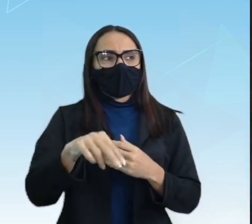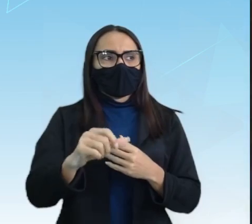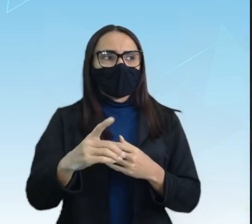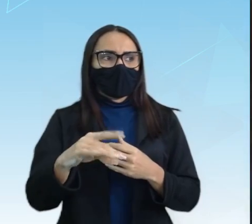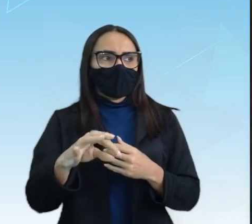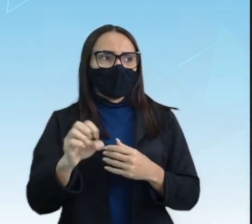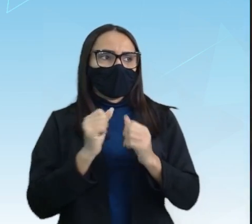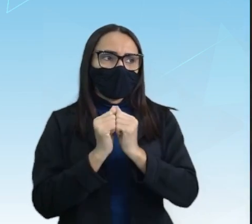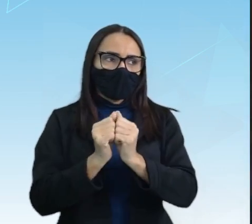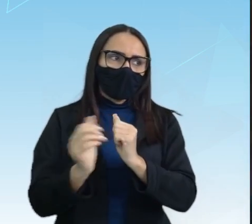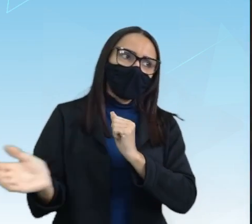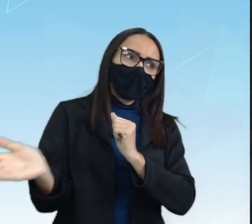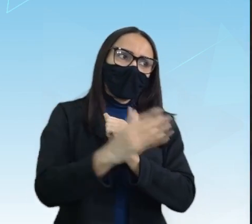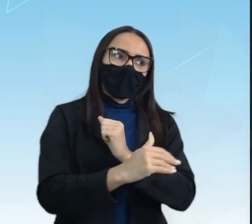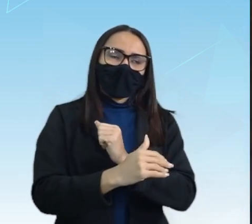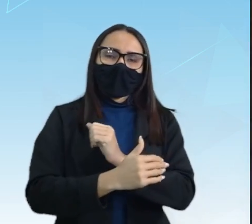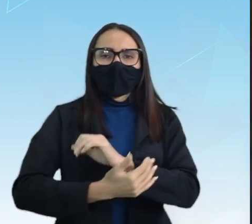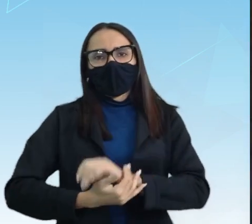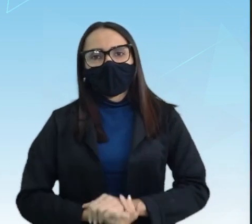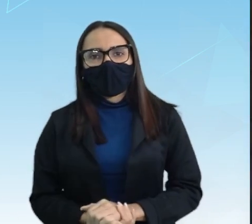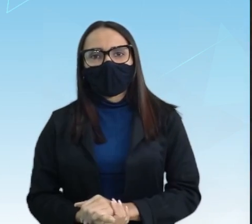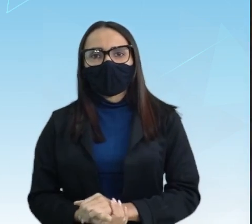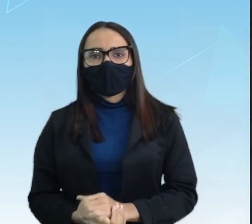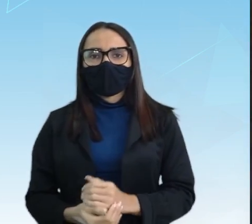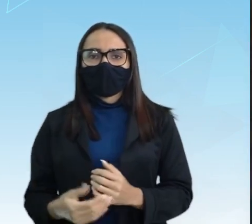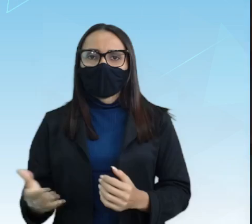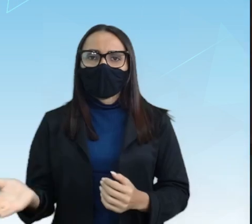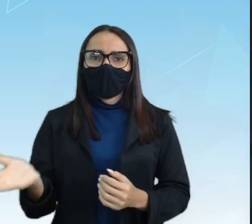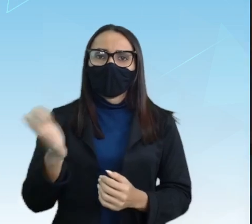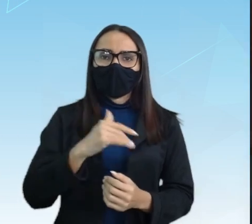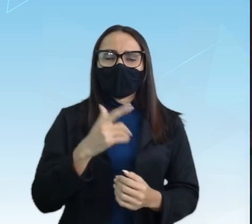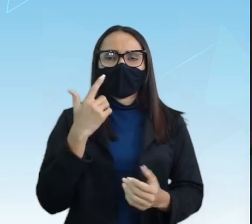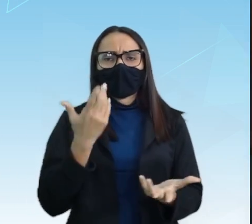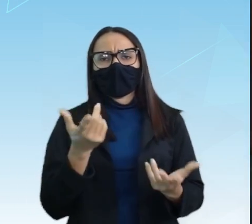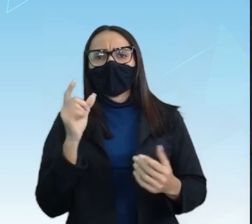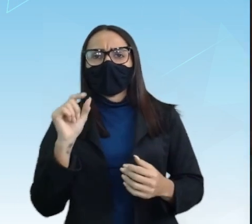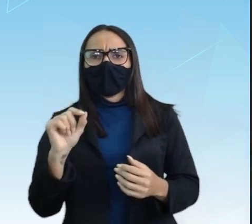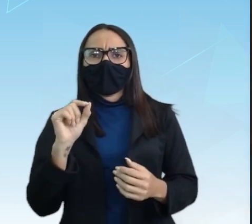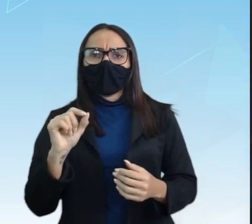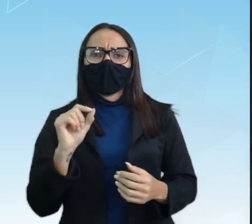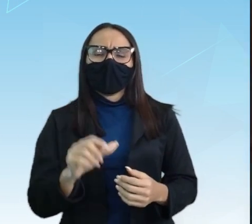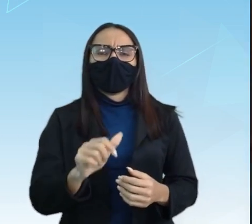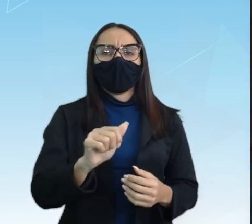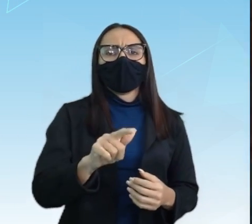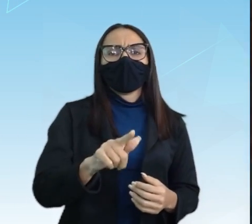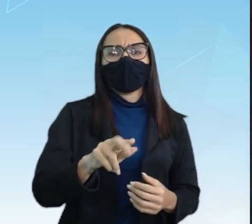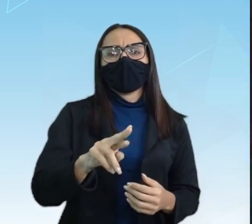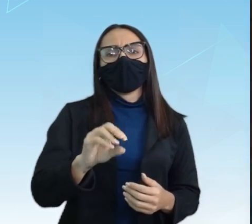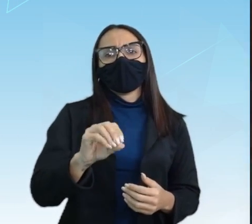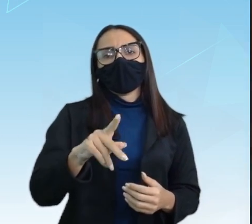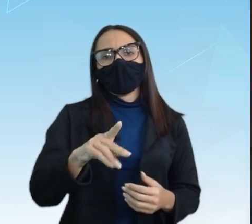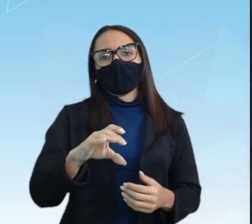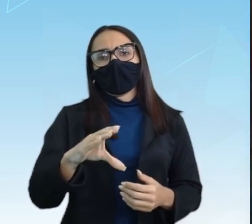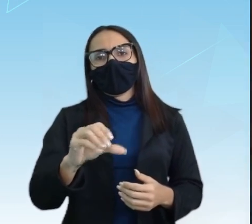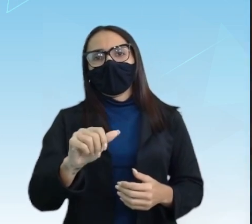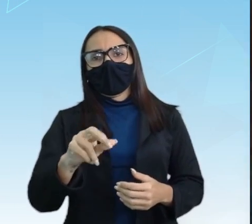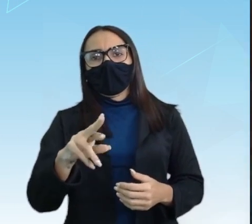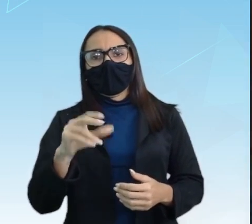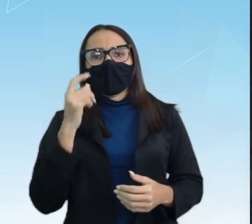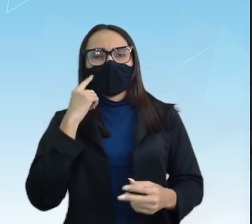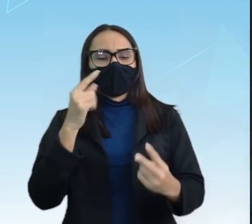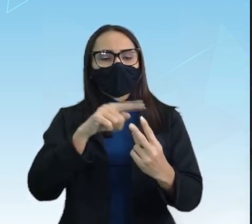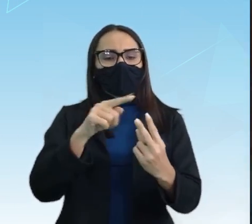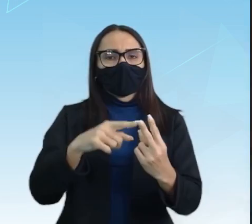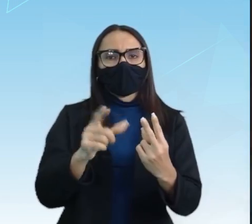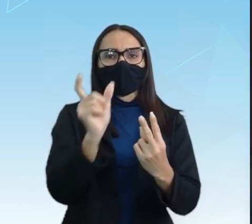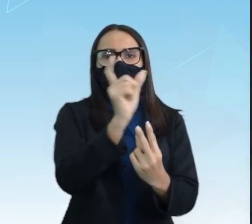Vamos juntos? Bora, sexto ano! Vamos! O que é agropecuária? Bom, você sabe que é duas